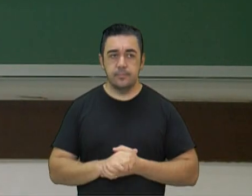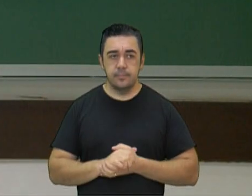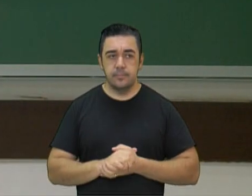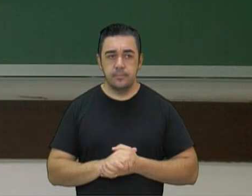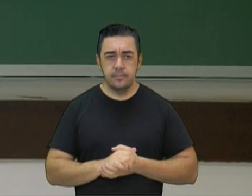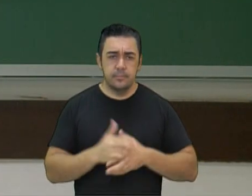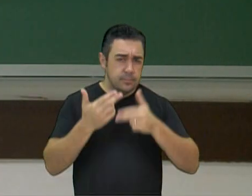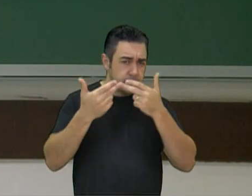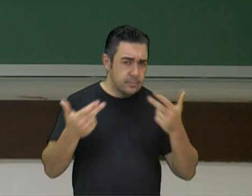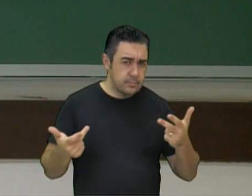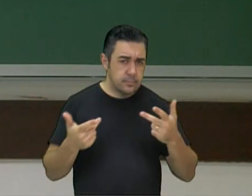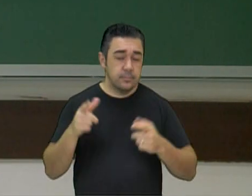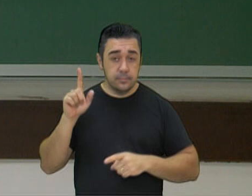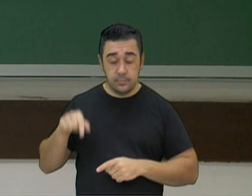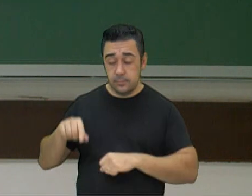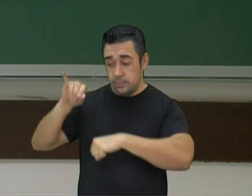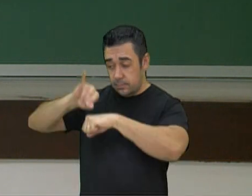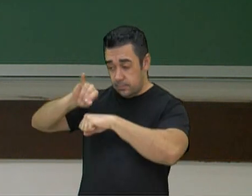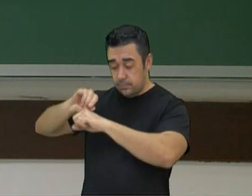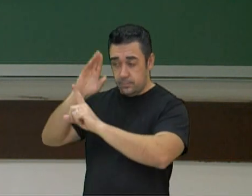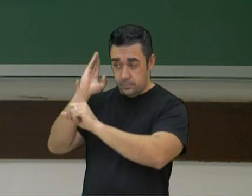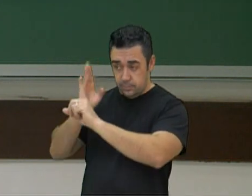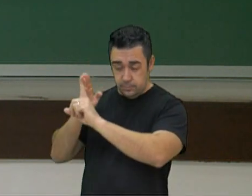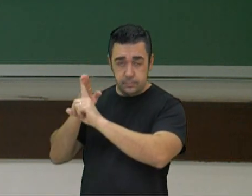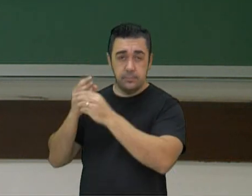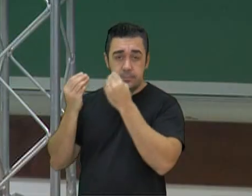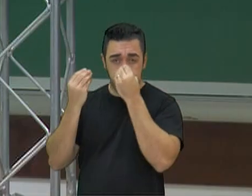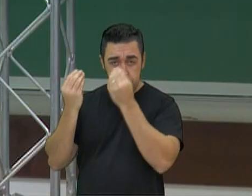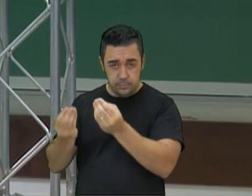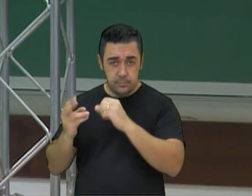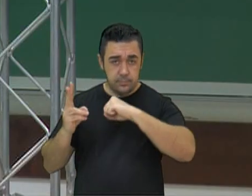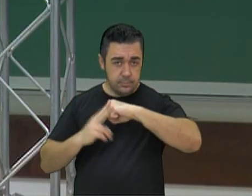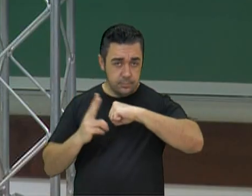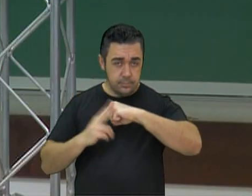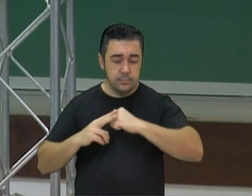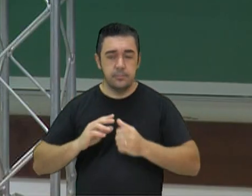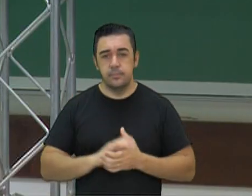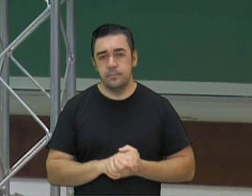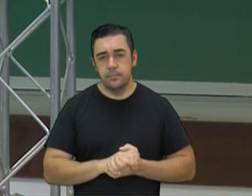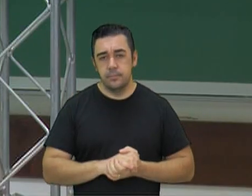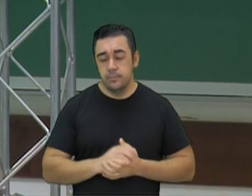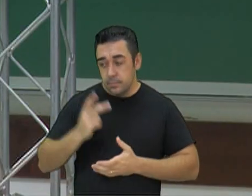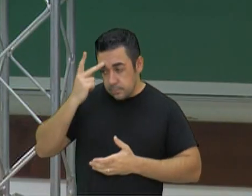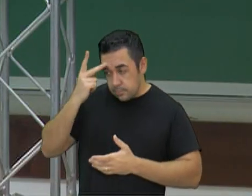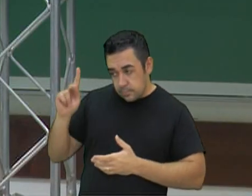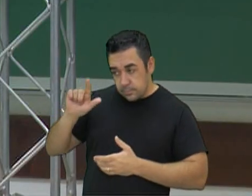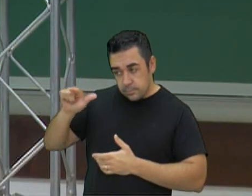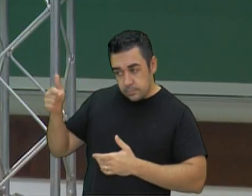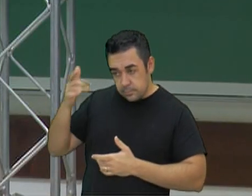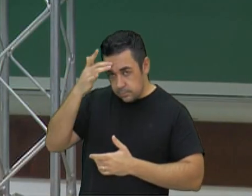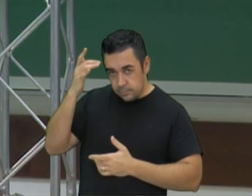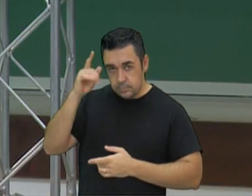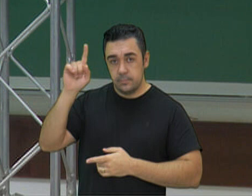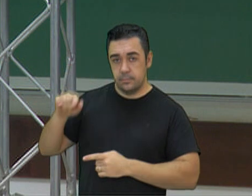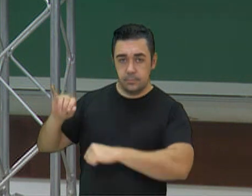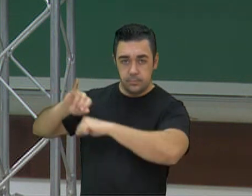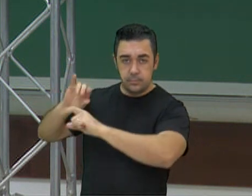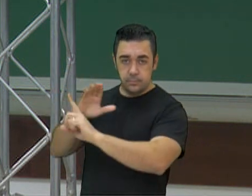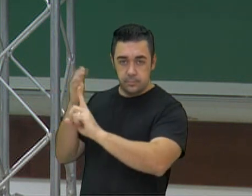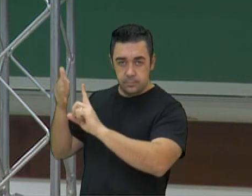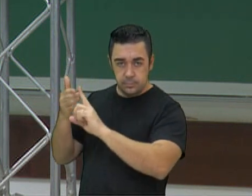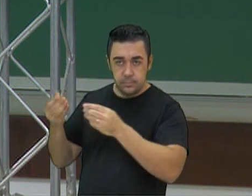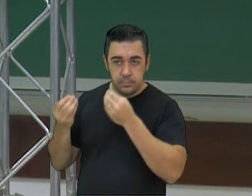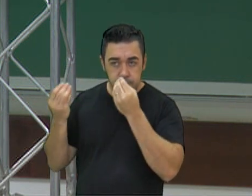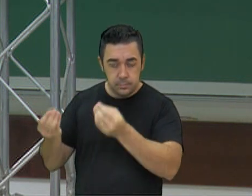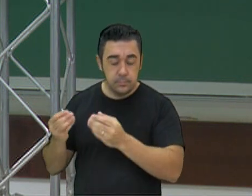alguma coisa é o objeto direto do verbo dar. Para alguém é o objeto indireto do verbo